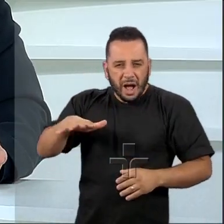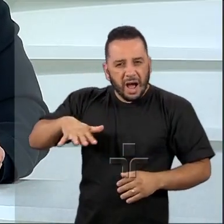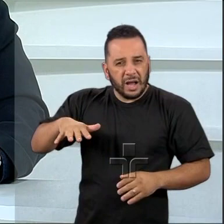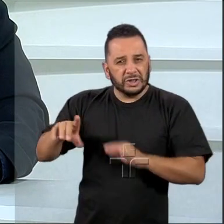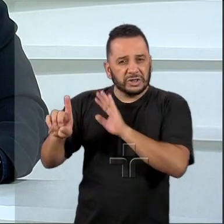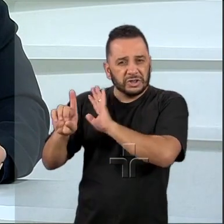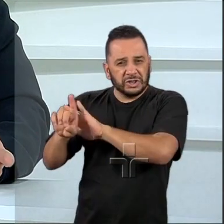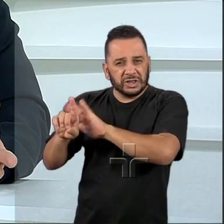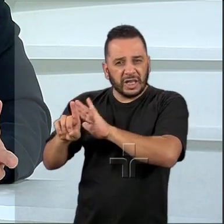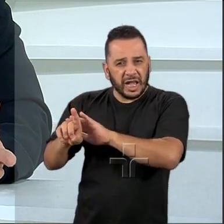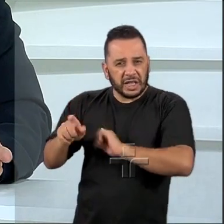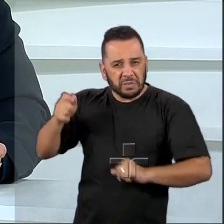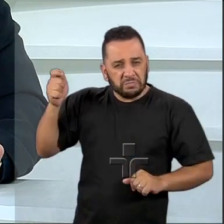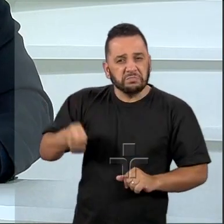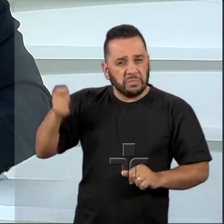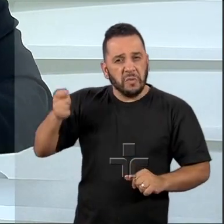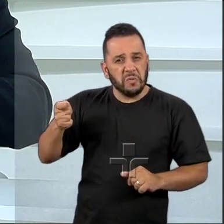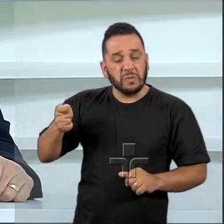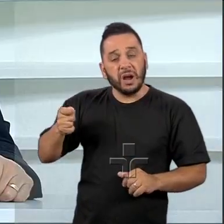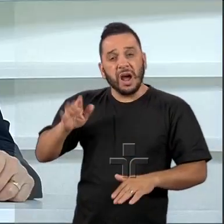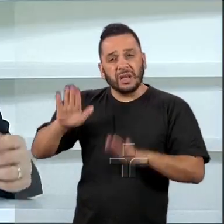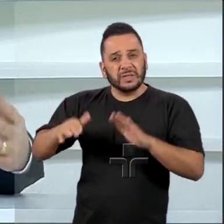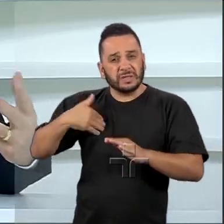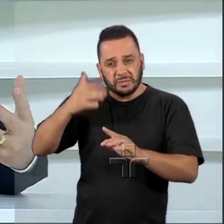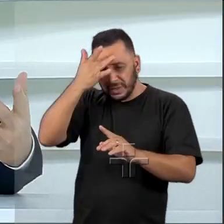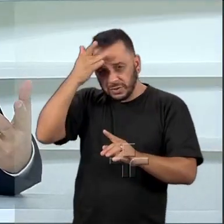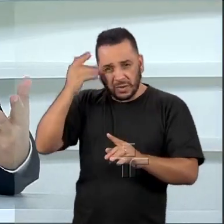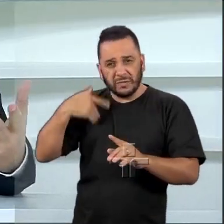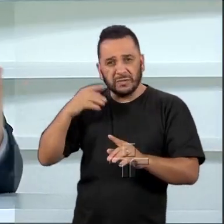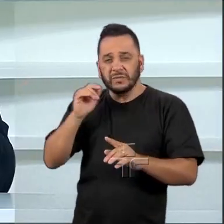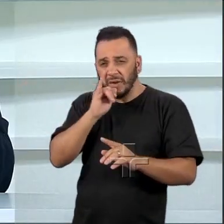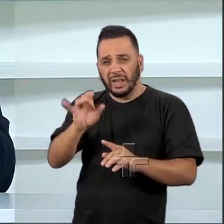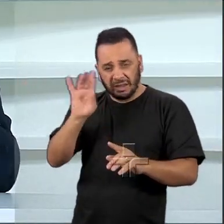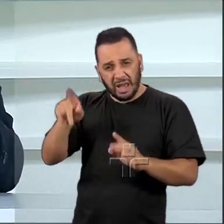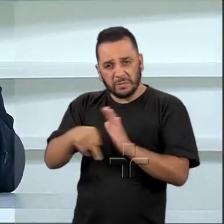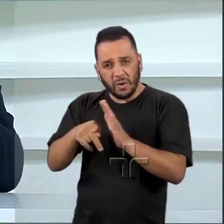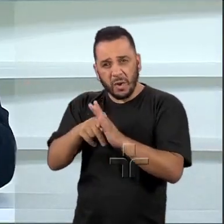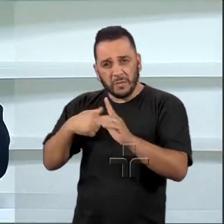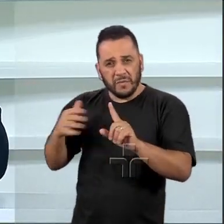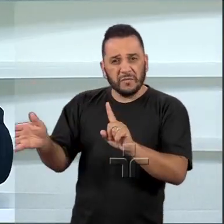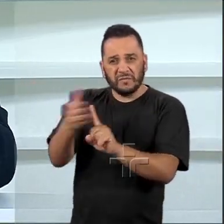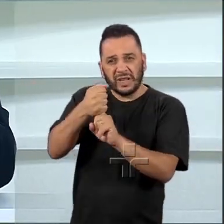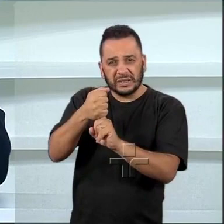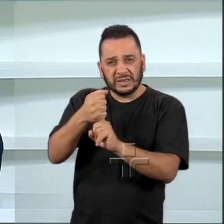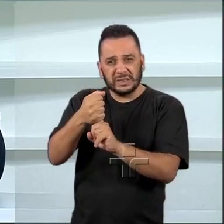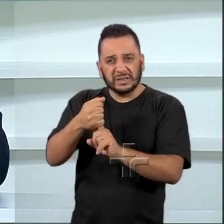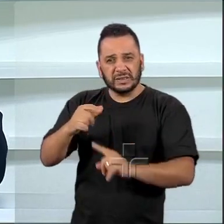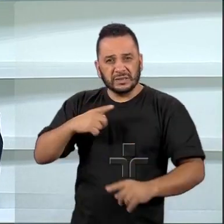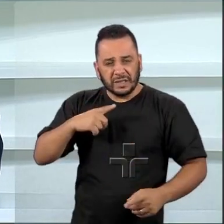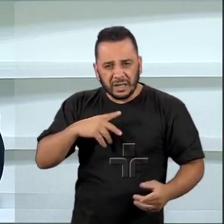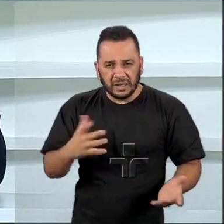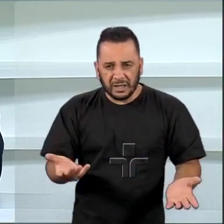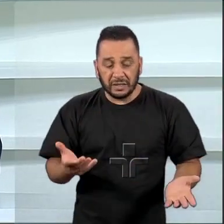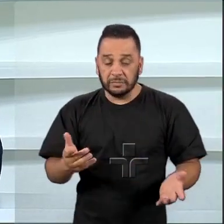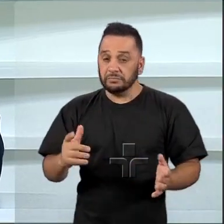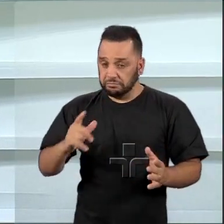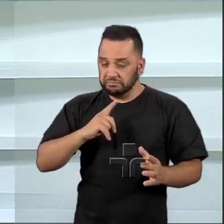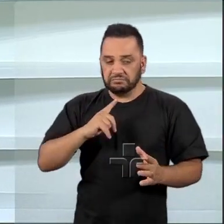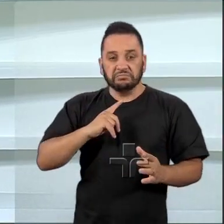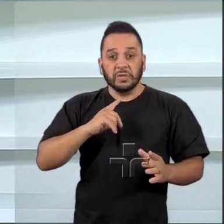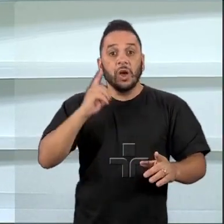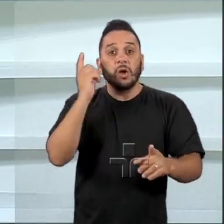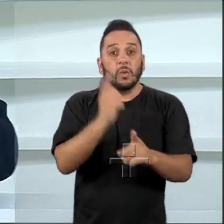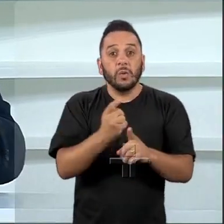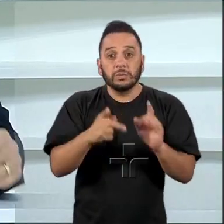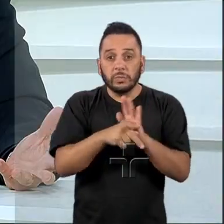gente até que chama isso de internacional fascista, né? Você tem se vê a internacional comunista, teve a fascista. Esse encontro Putin-Trump só se explica... O